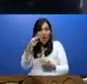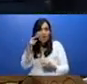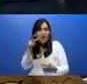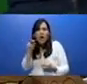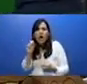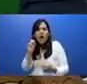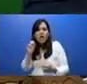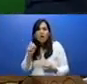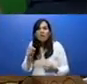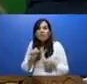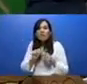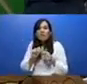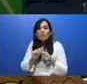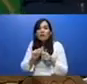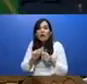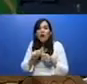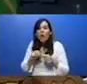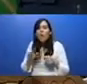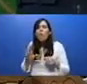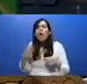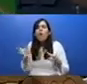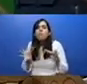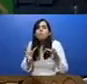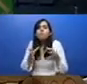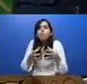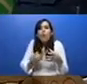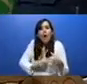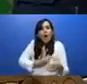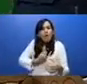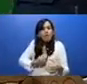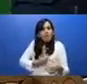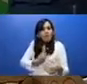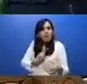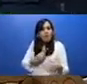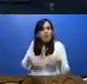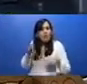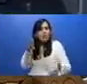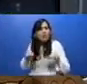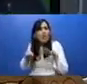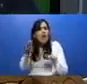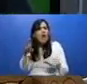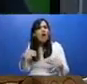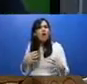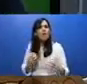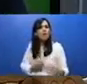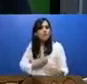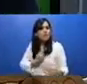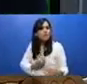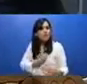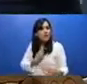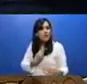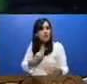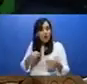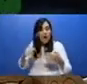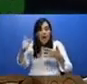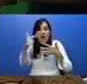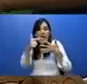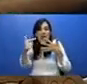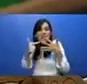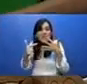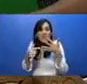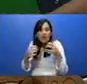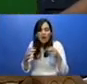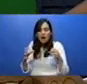descobrindo quais seres vivos que viveram, em qual época eles viveram, quais eram as características desses animais,